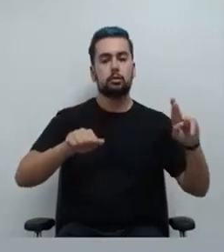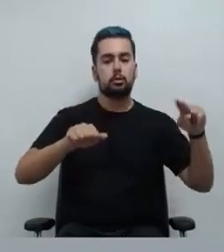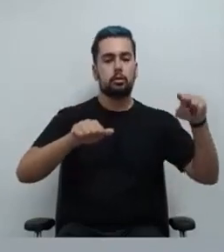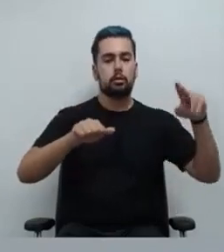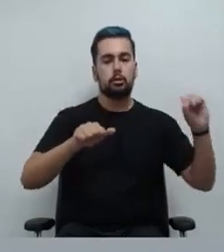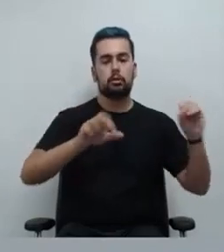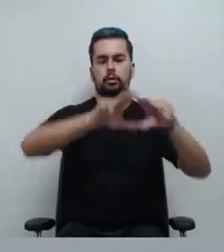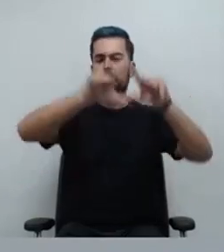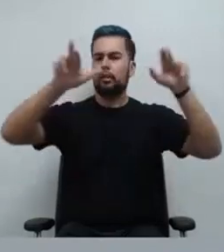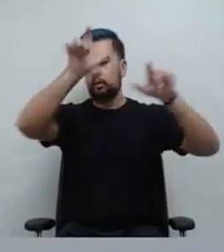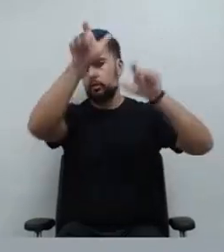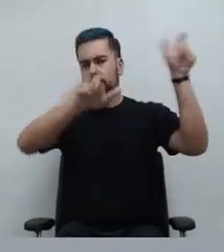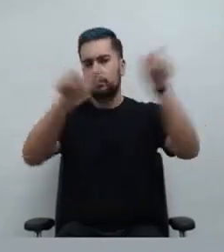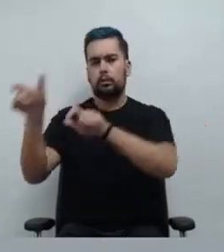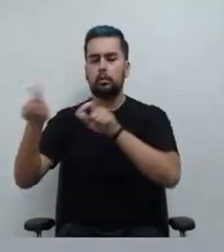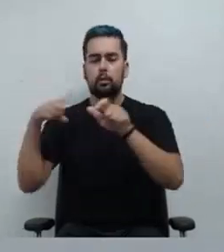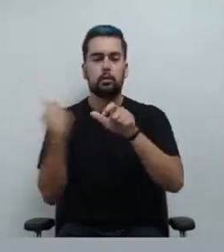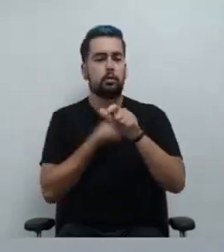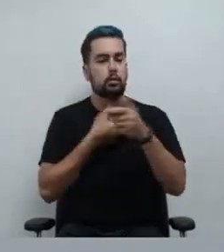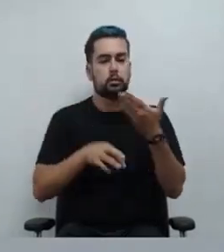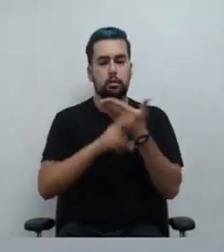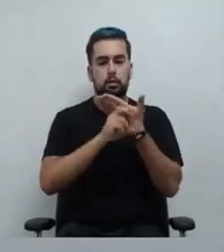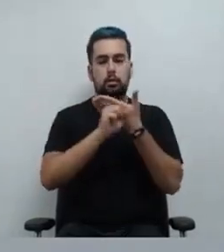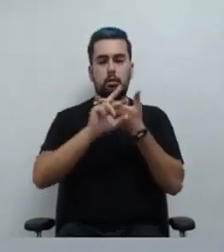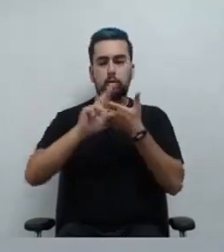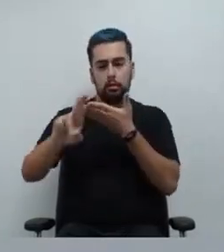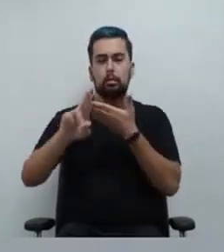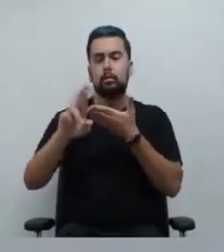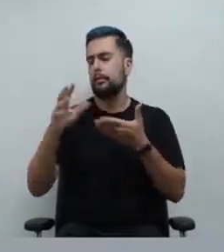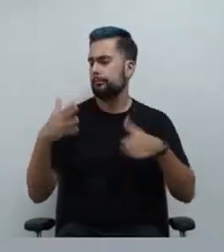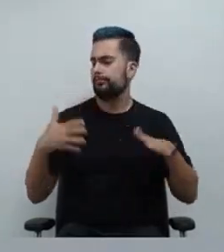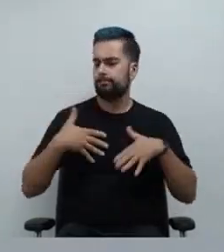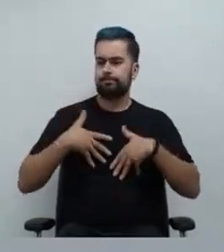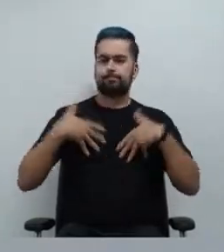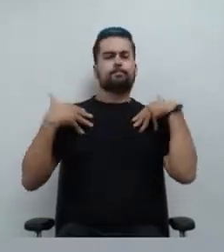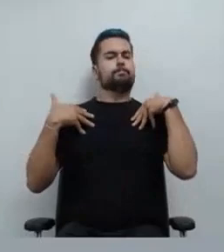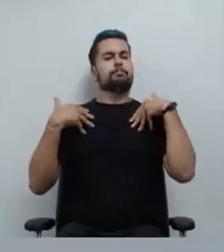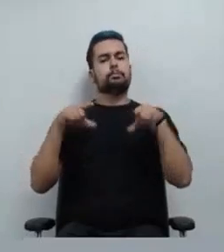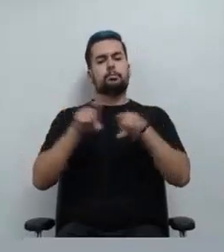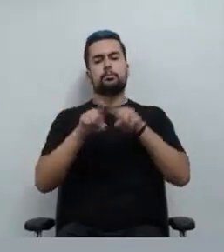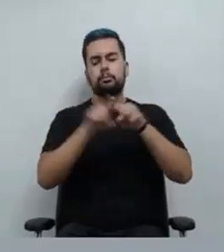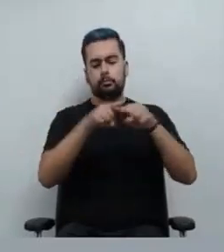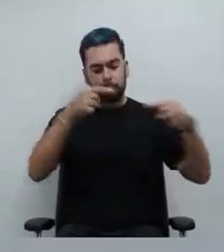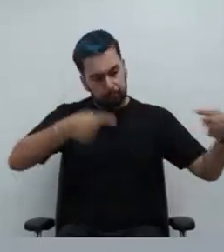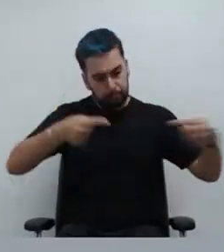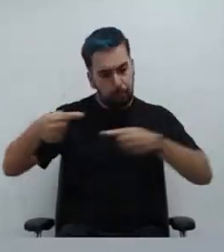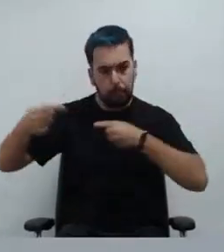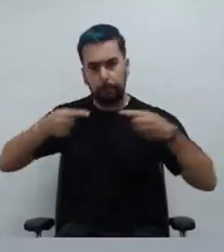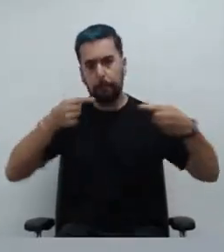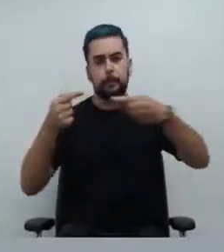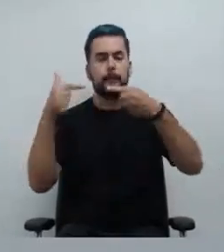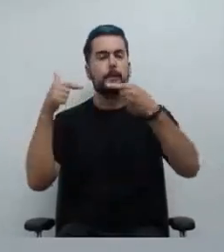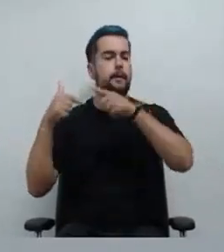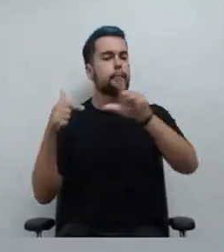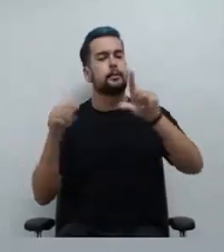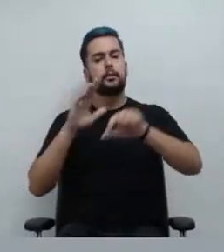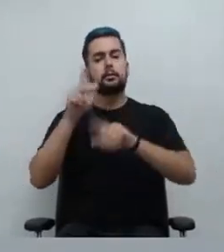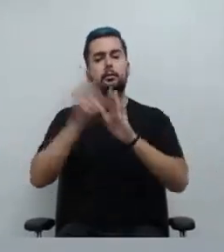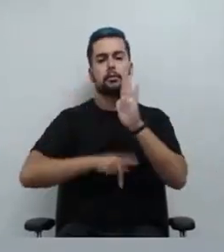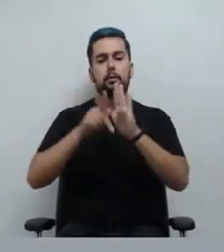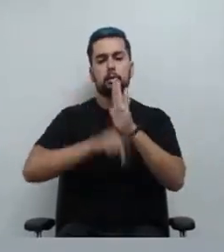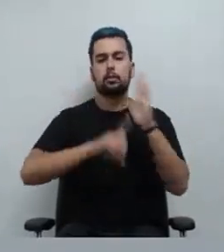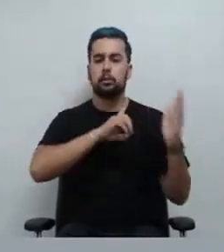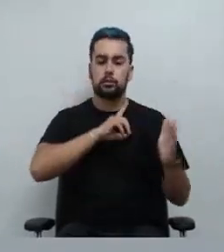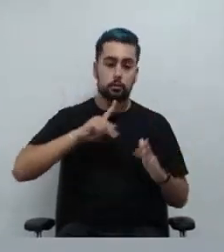gente tem ficado, né, pela ouvidoria, muito prestigiado de poder fazer esse debate também sobre os projetos de defensoria. E aqui só fazer